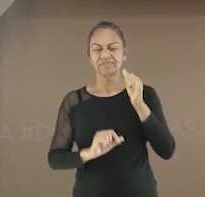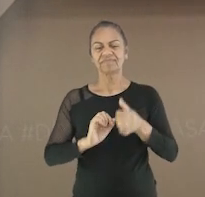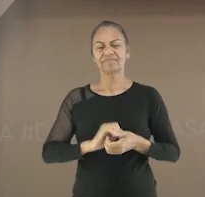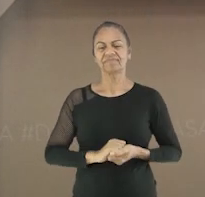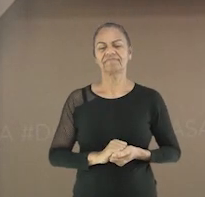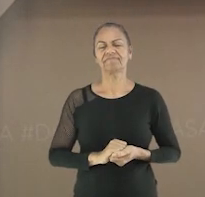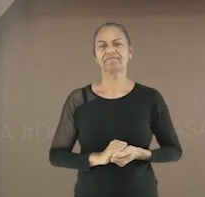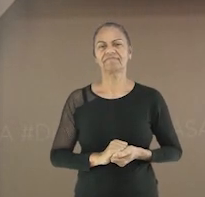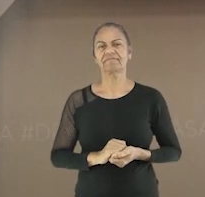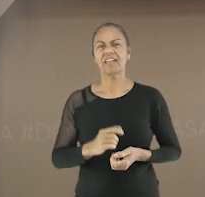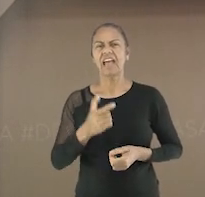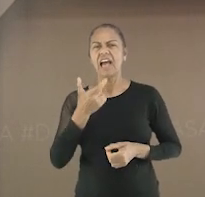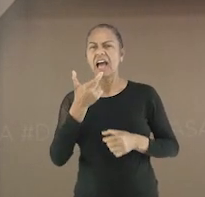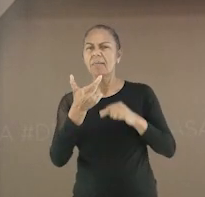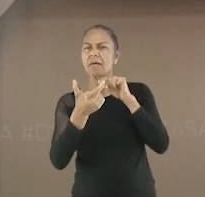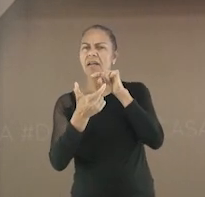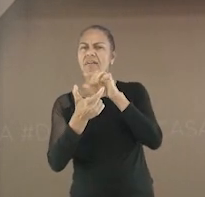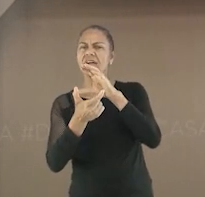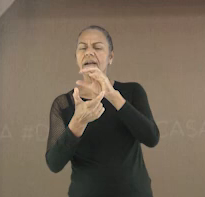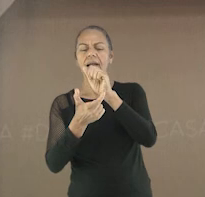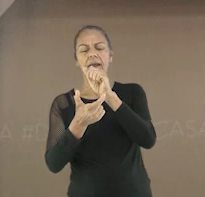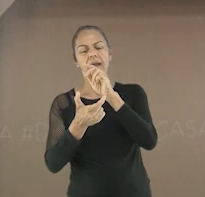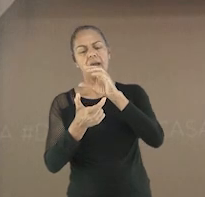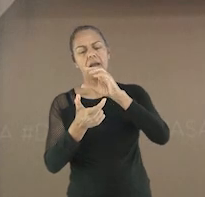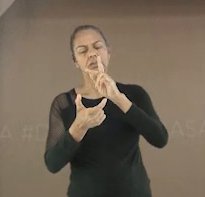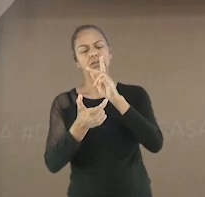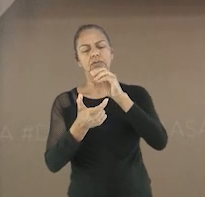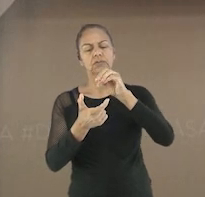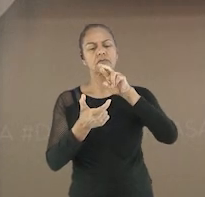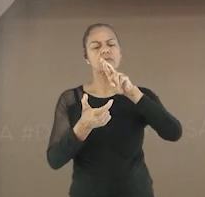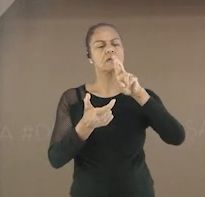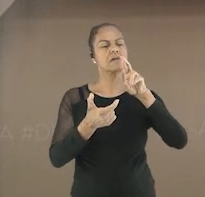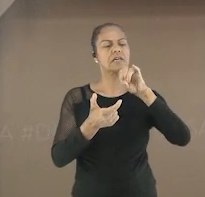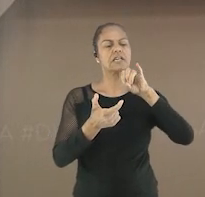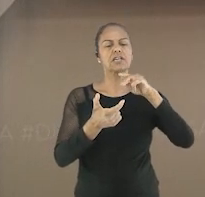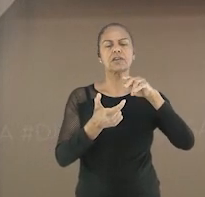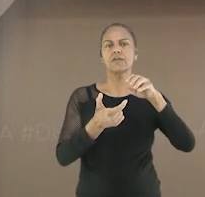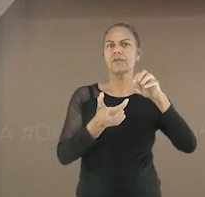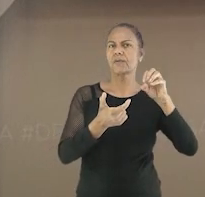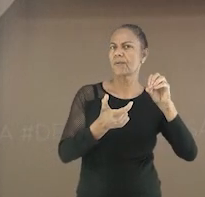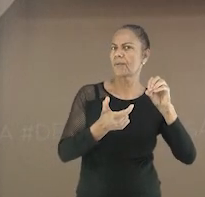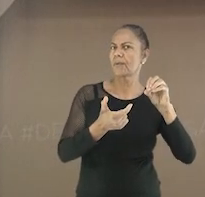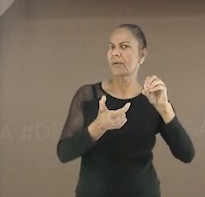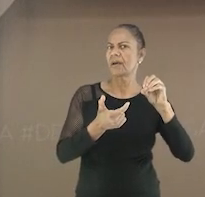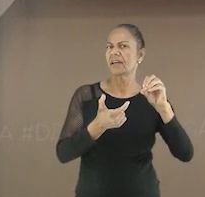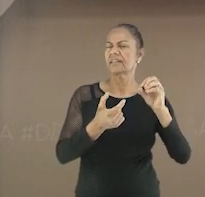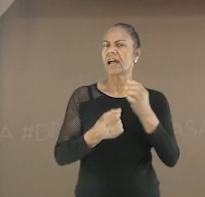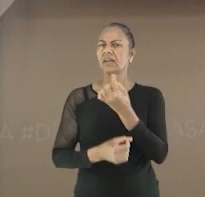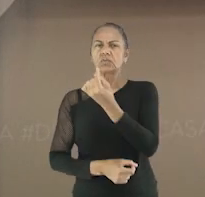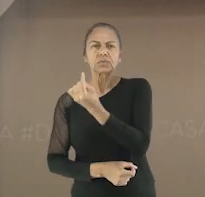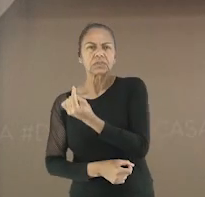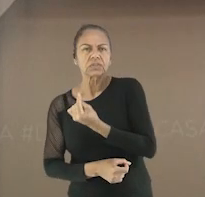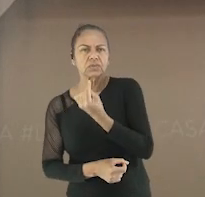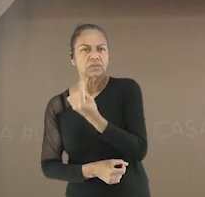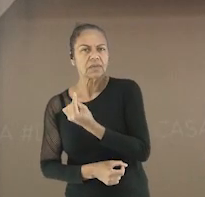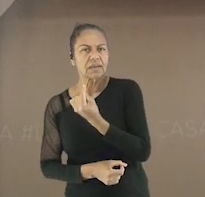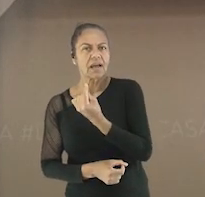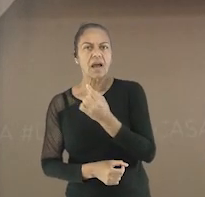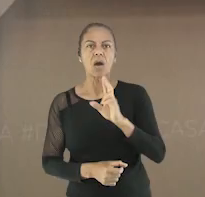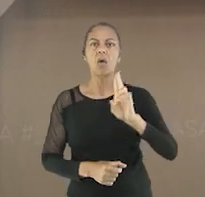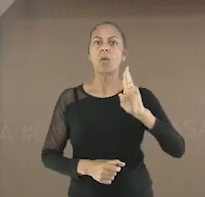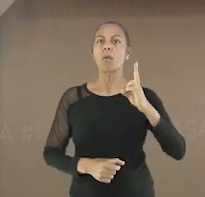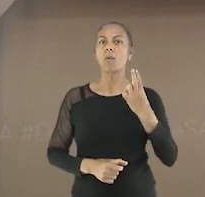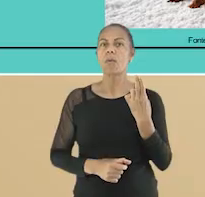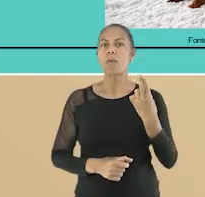palavra cachorrinho está, outra pergunta, está no singular ou está no plural? Pense